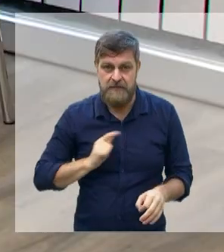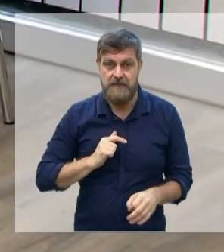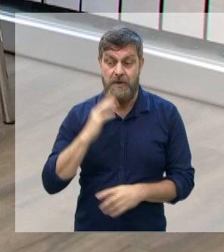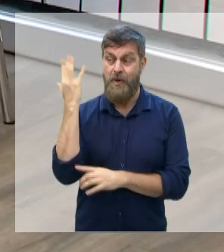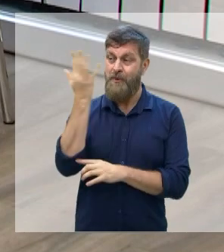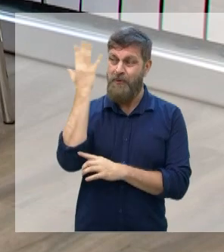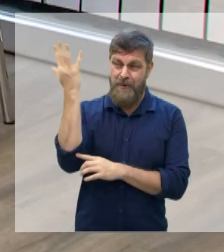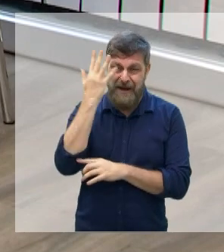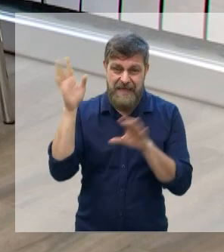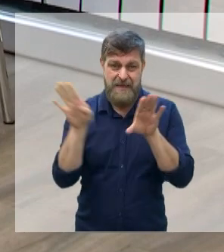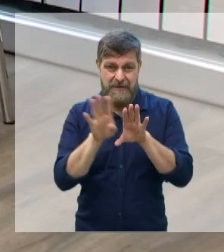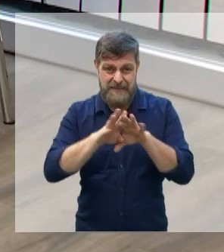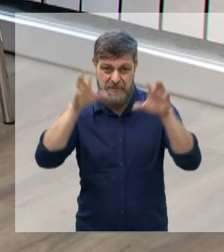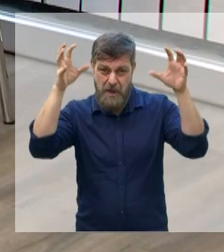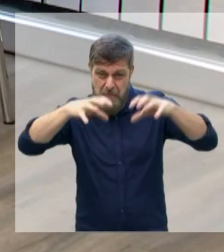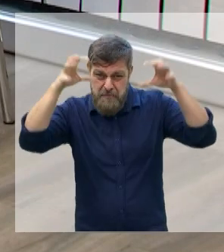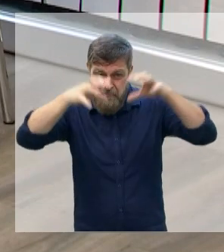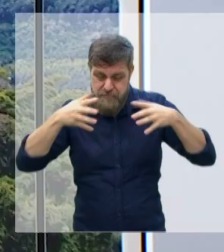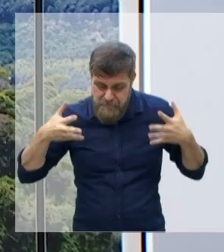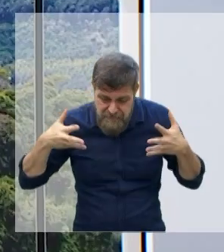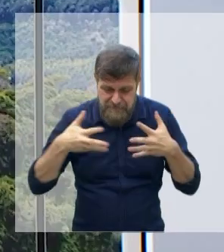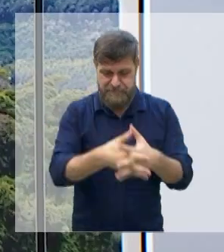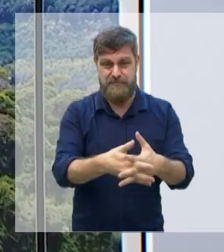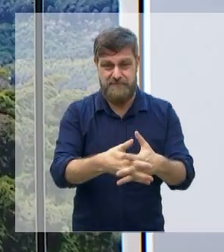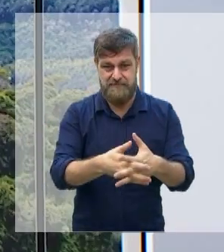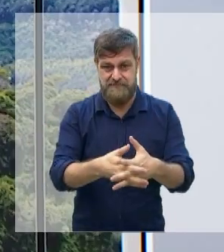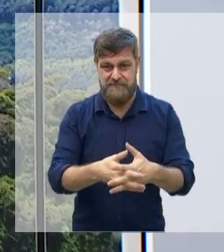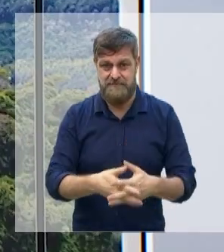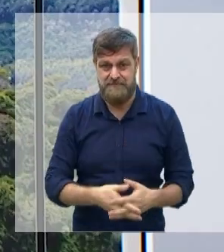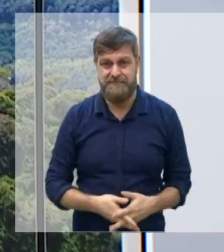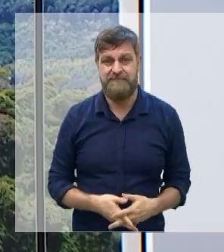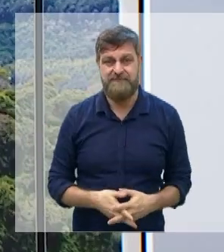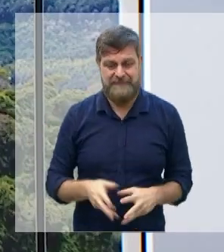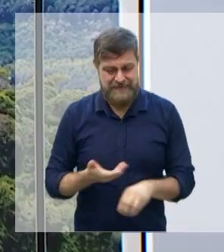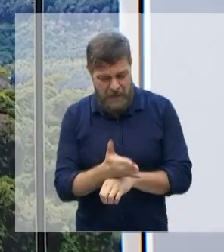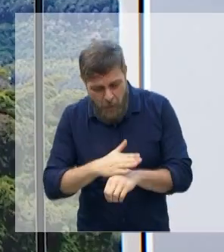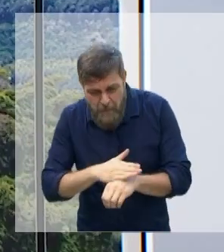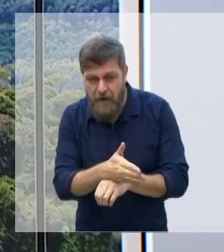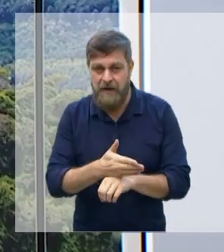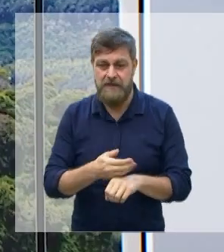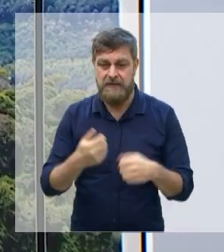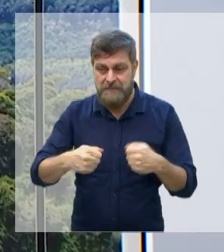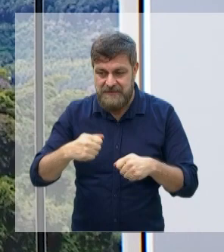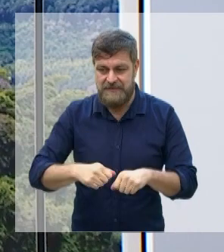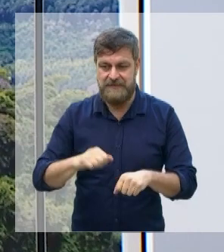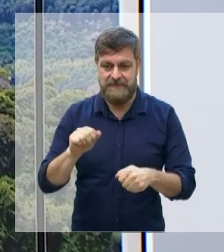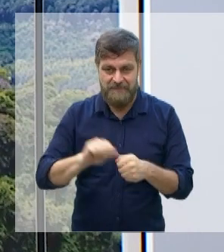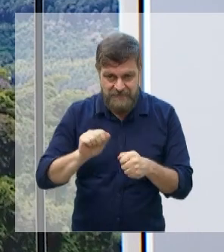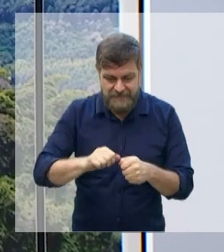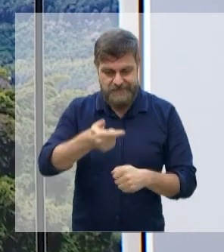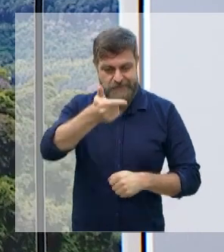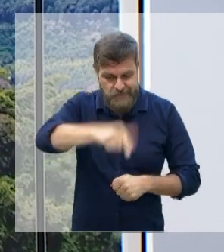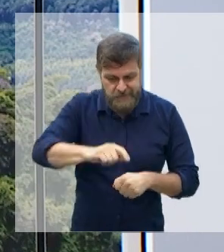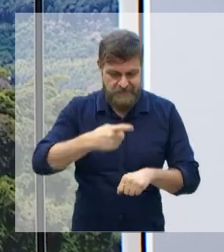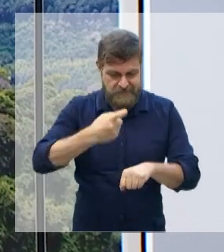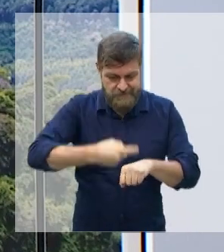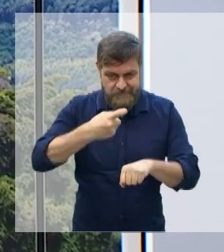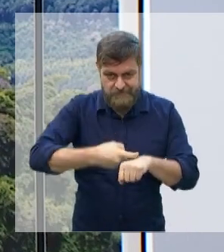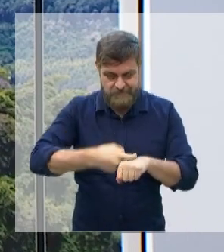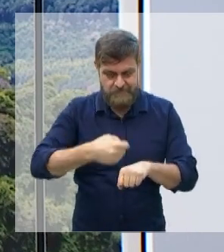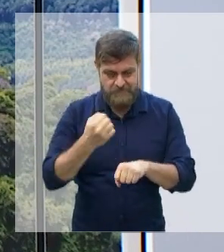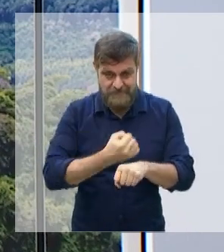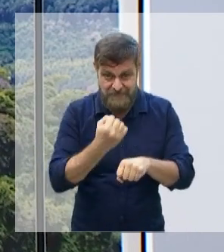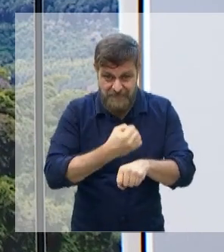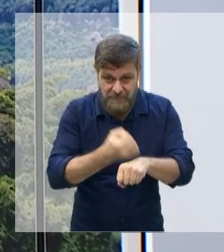às vezes na construção interferem em alguns trechos até tem que ser refeito mas faz parte do problema mas ele é um